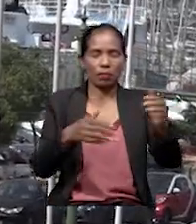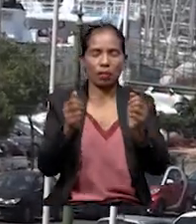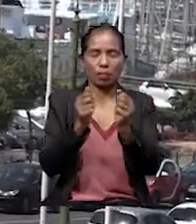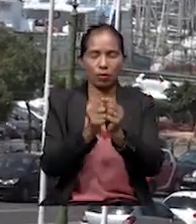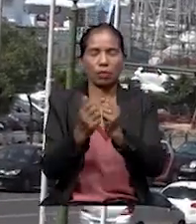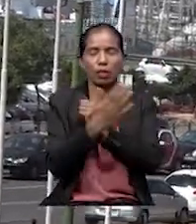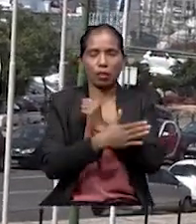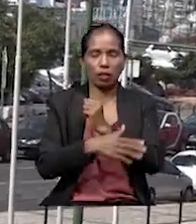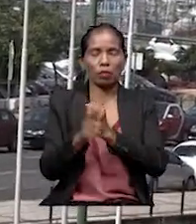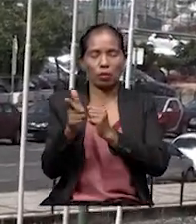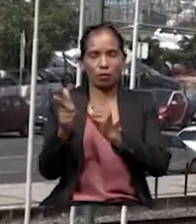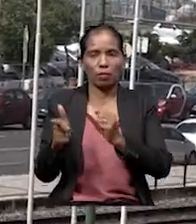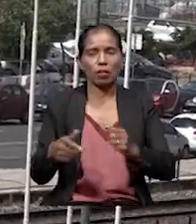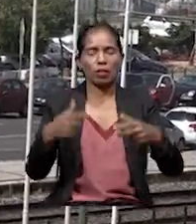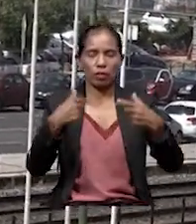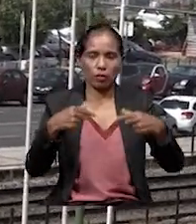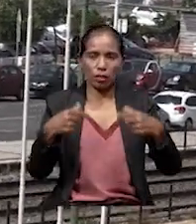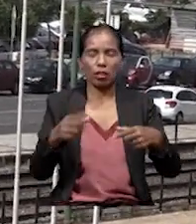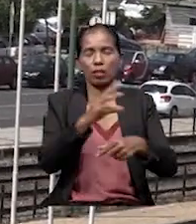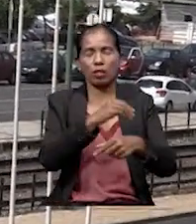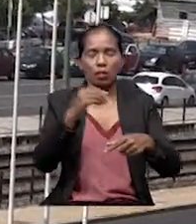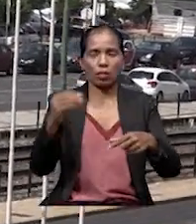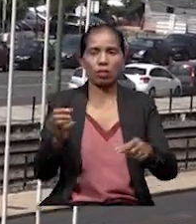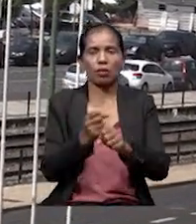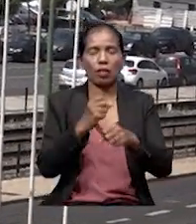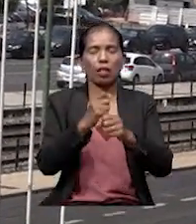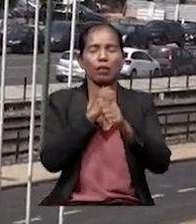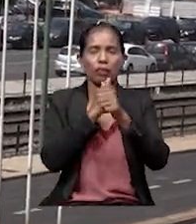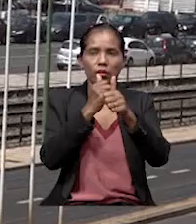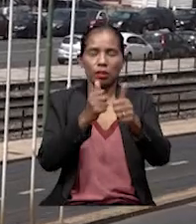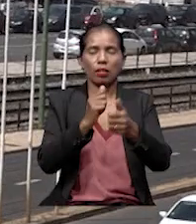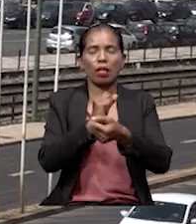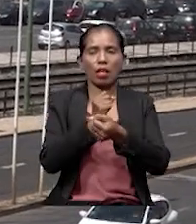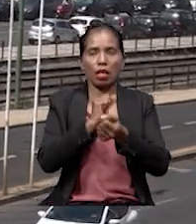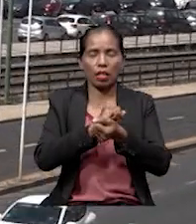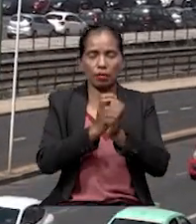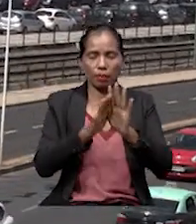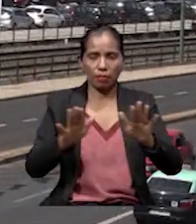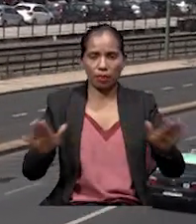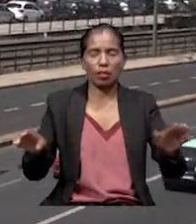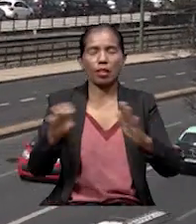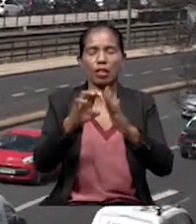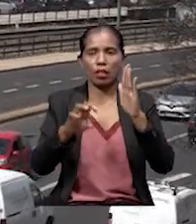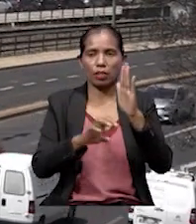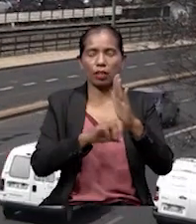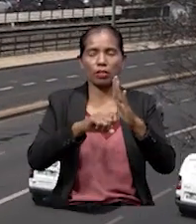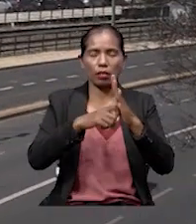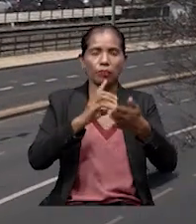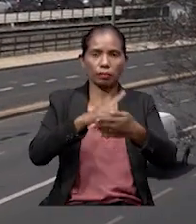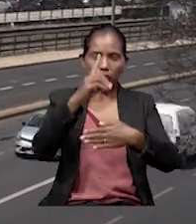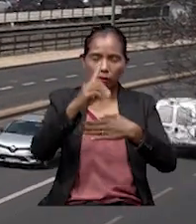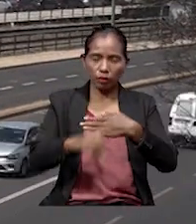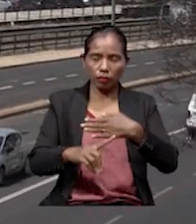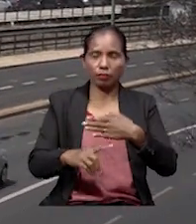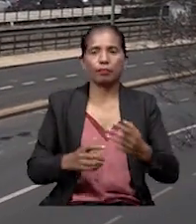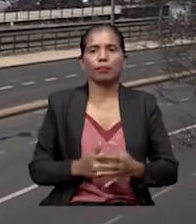afetadu husi konflitu no fragilidadi, hodi halo advokasi abah hari pas, no hari stadu hanesan syawi bade jengwalimentu